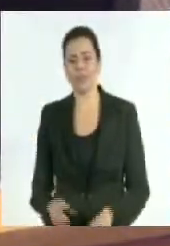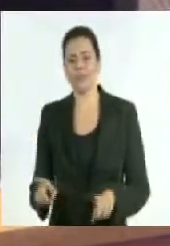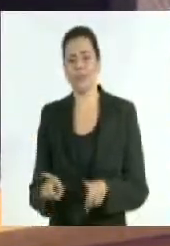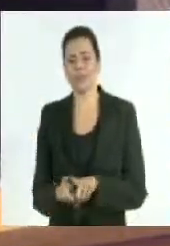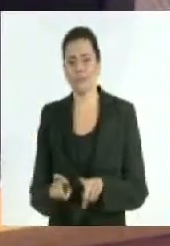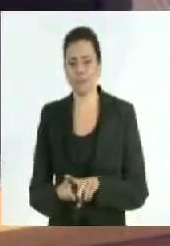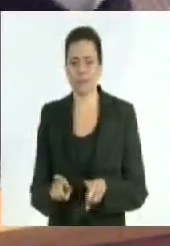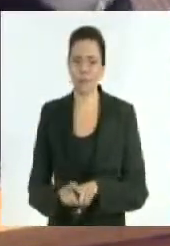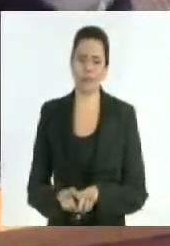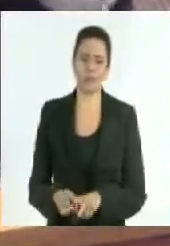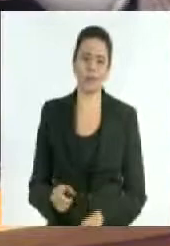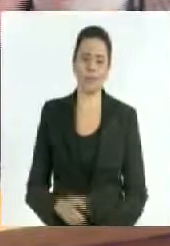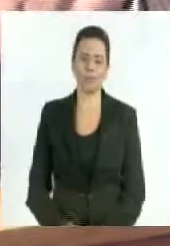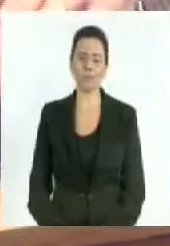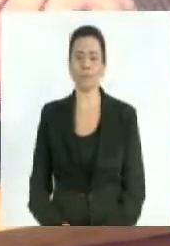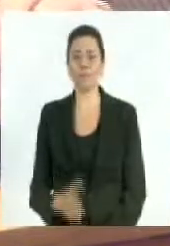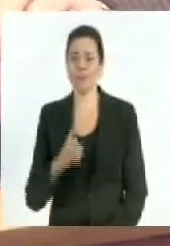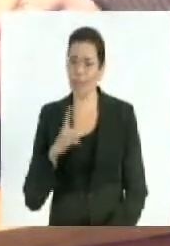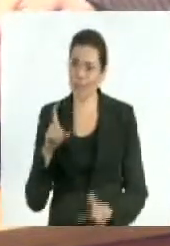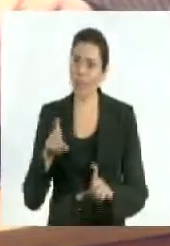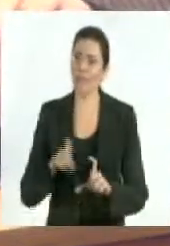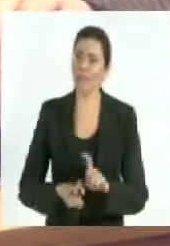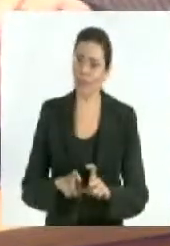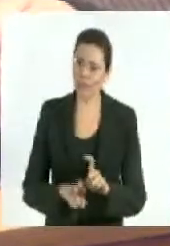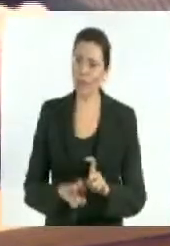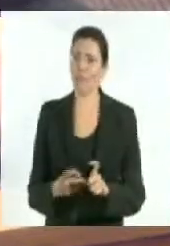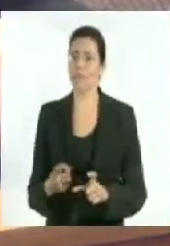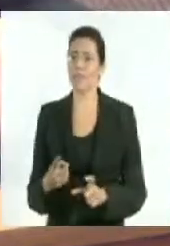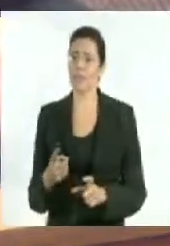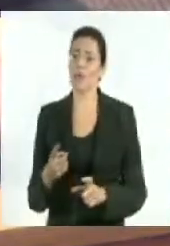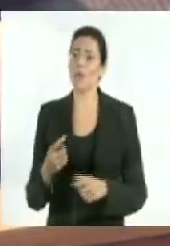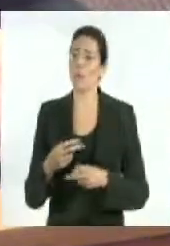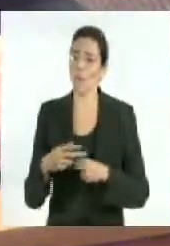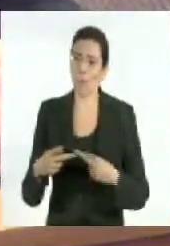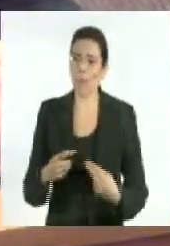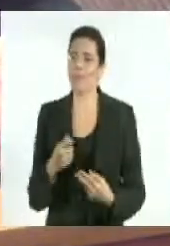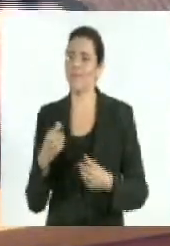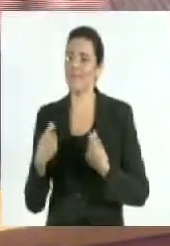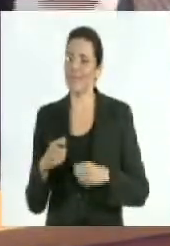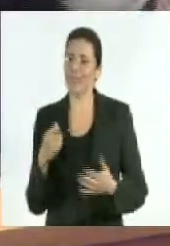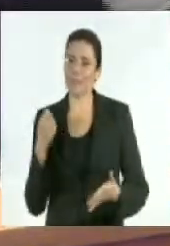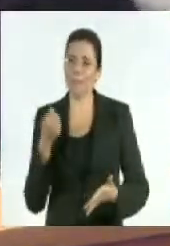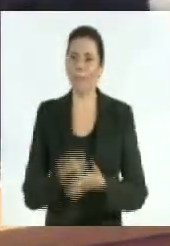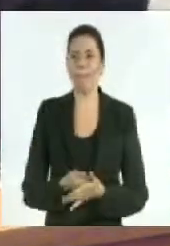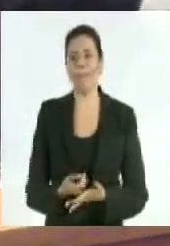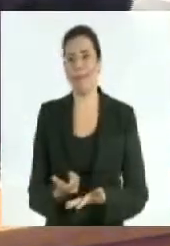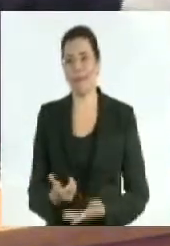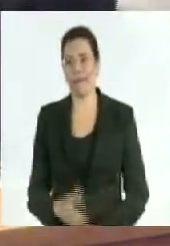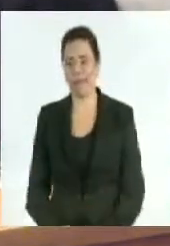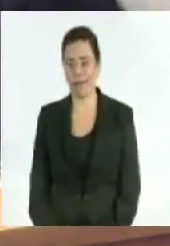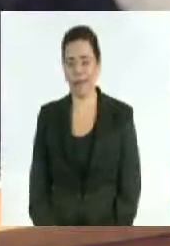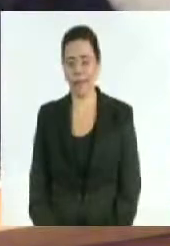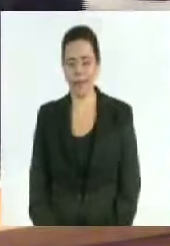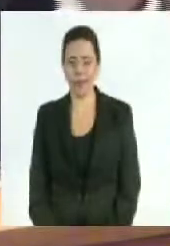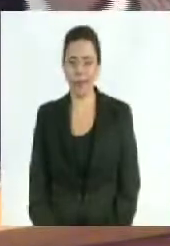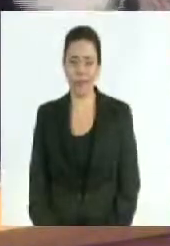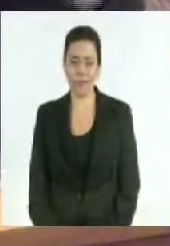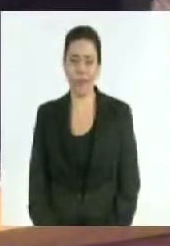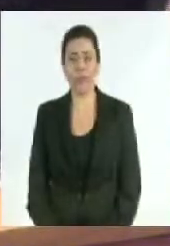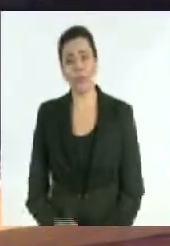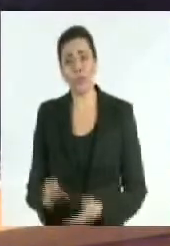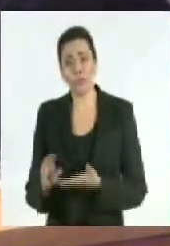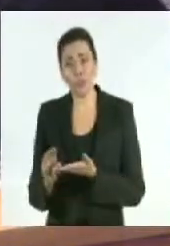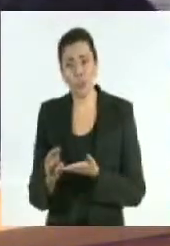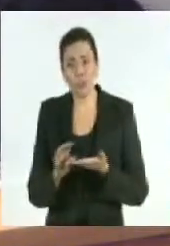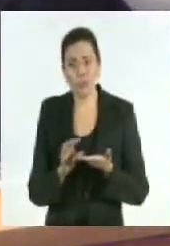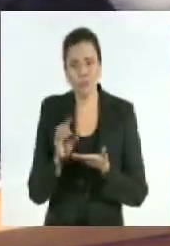muito antigas e que aquilo ali, praticamente, poucas coisas sobram para o Sampaio Corrêa. Mas eu queria aqui, como um desportista, porque